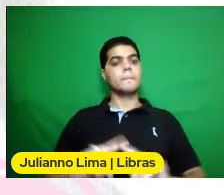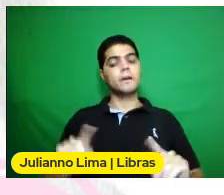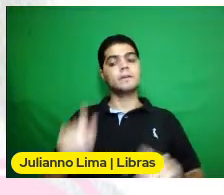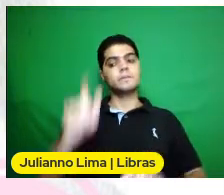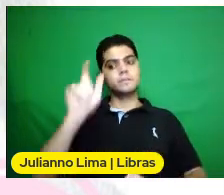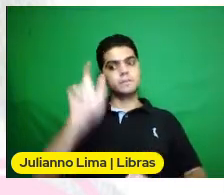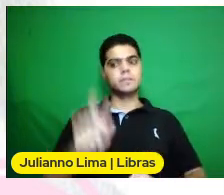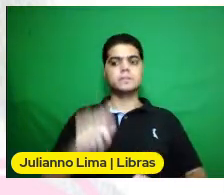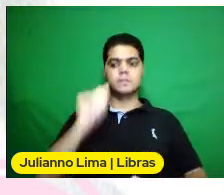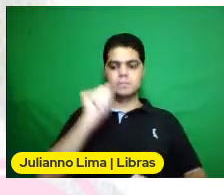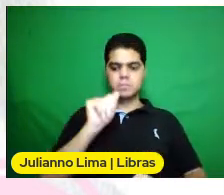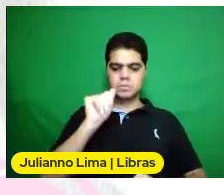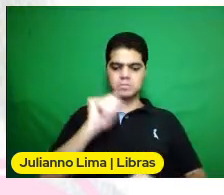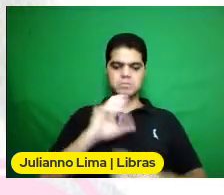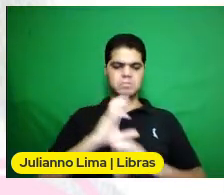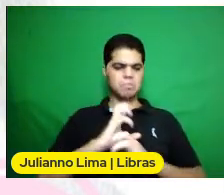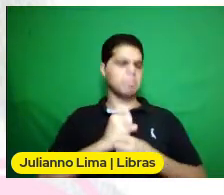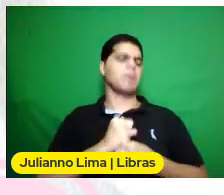paixão assim, ela chegar